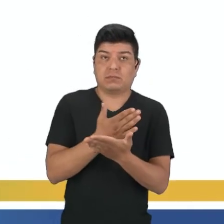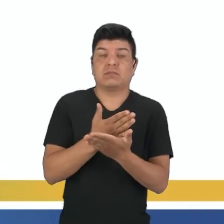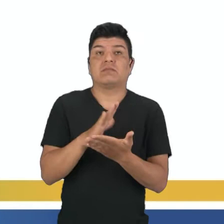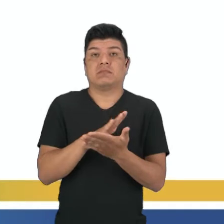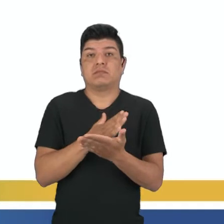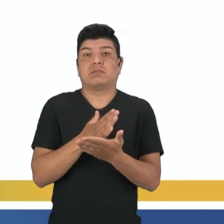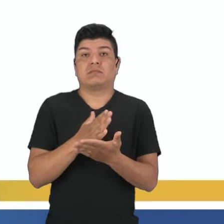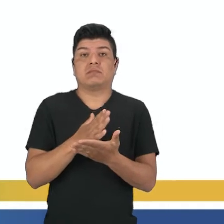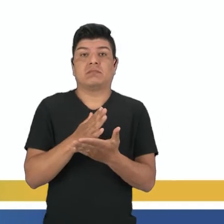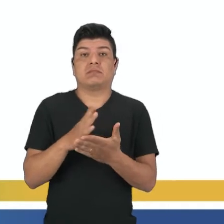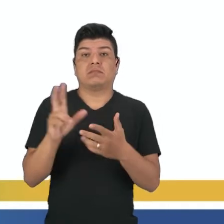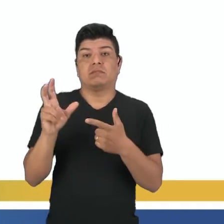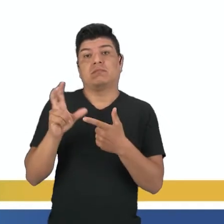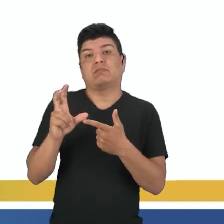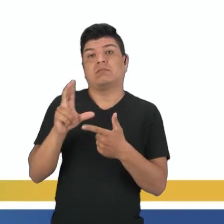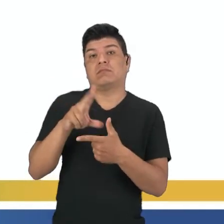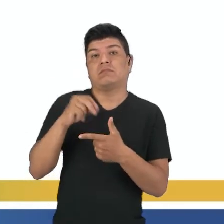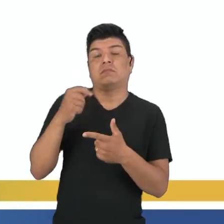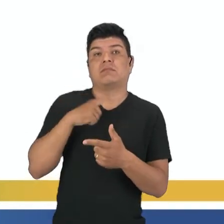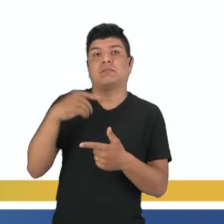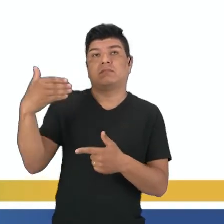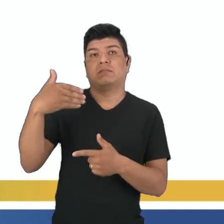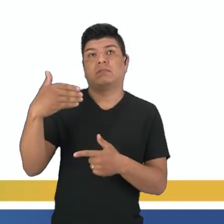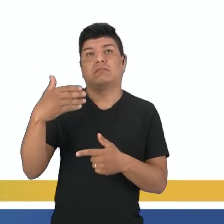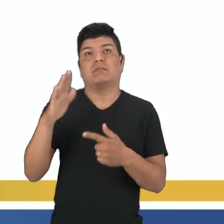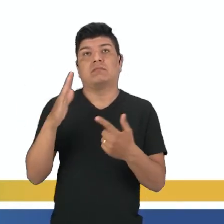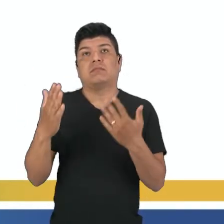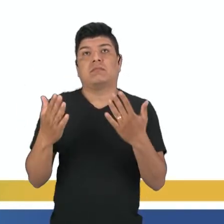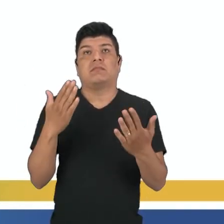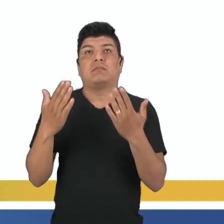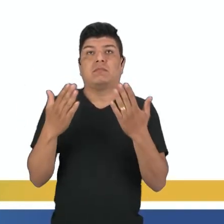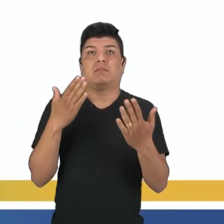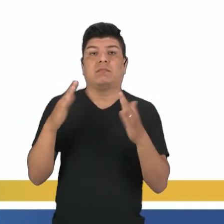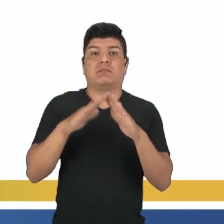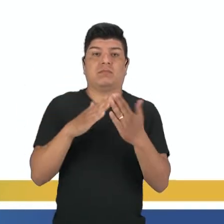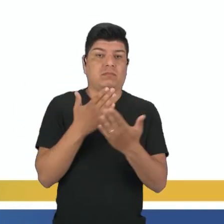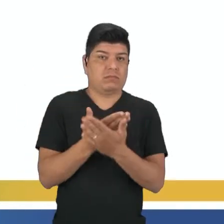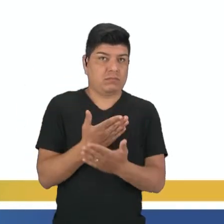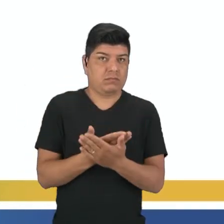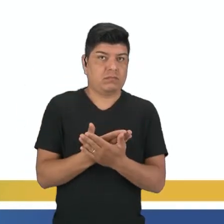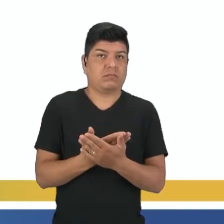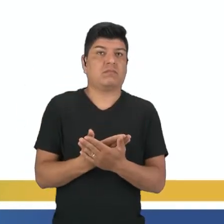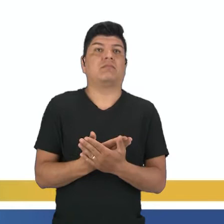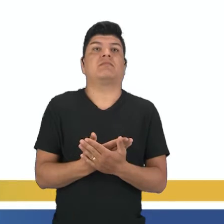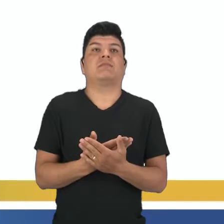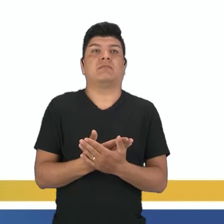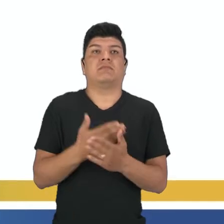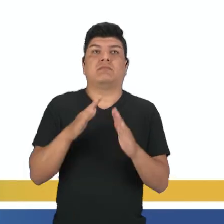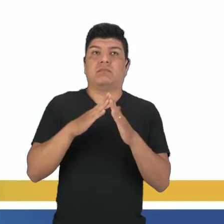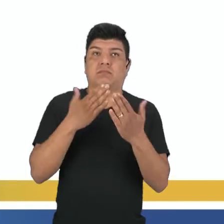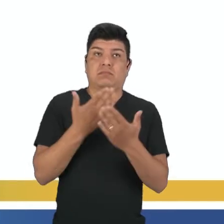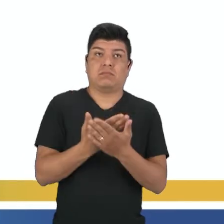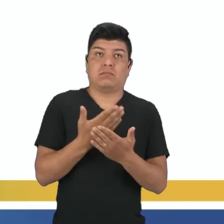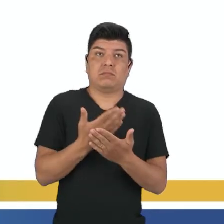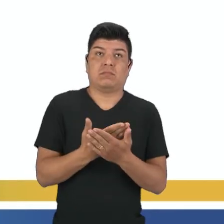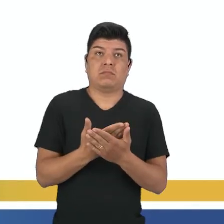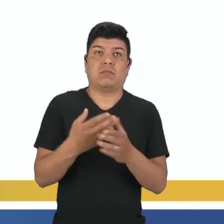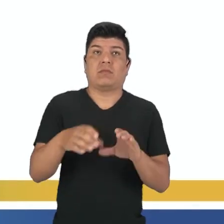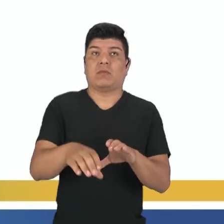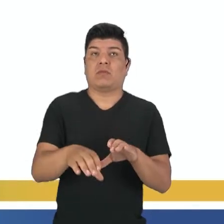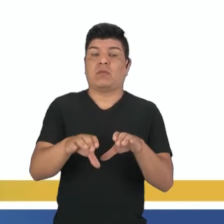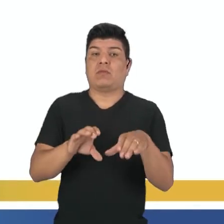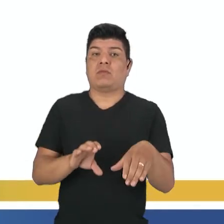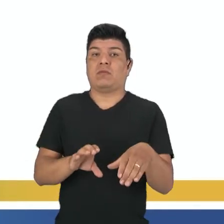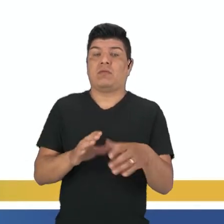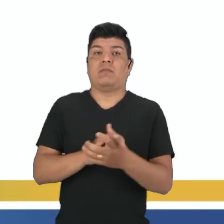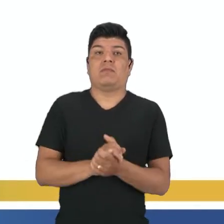advérbios de frequência relacionados ao ambiente escolar, galerinha, né? Escola, formar, né? Formar